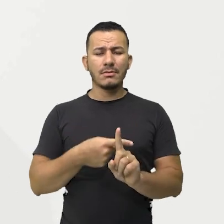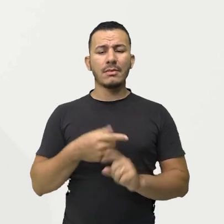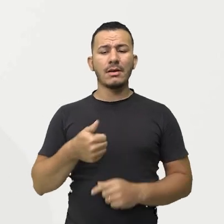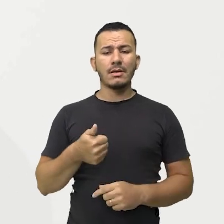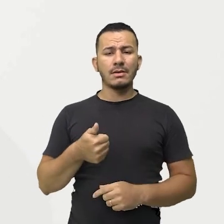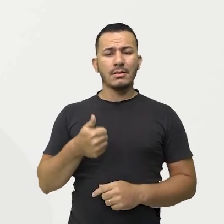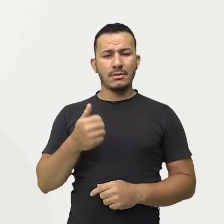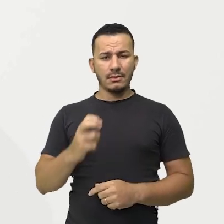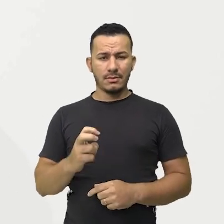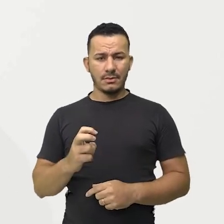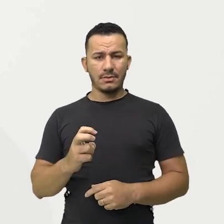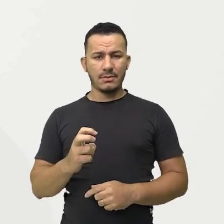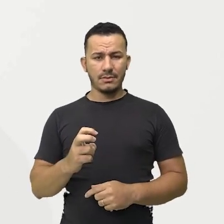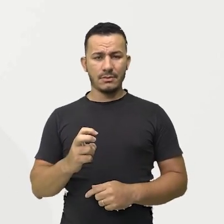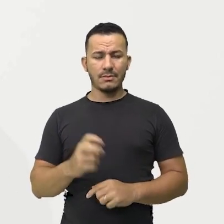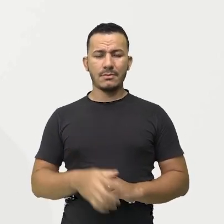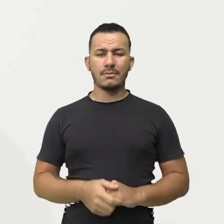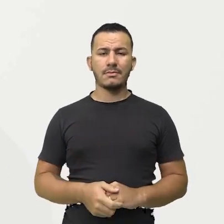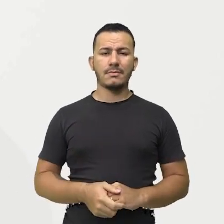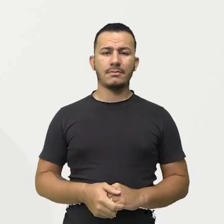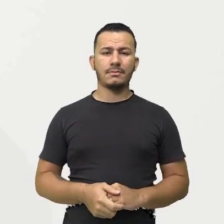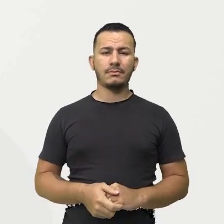mais